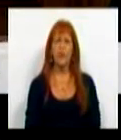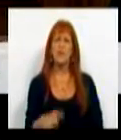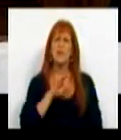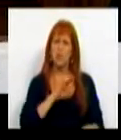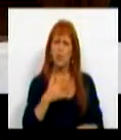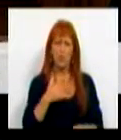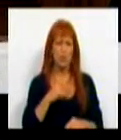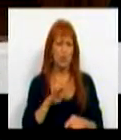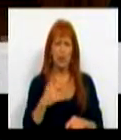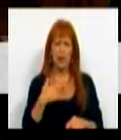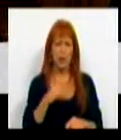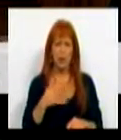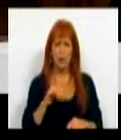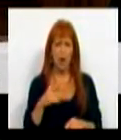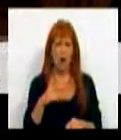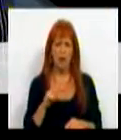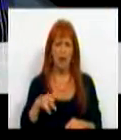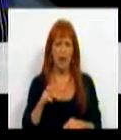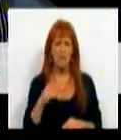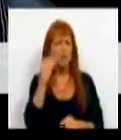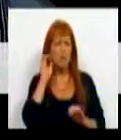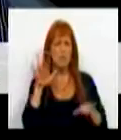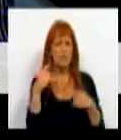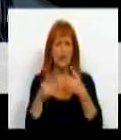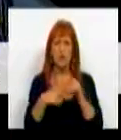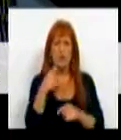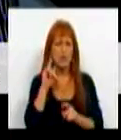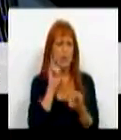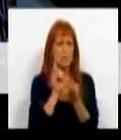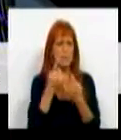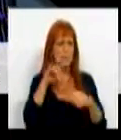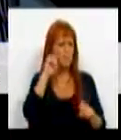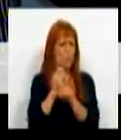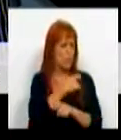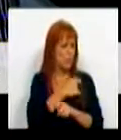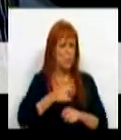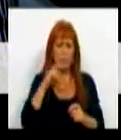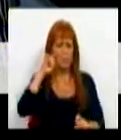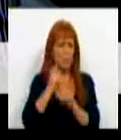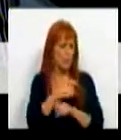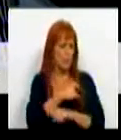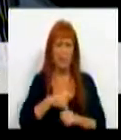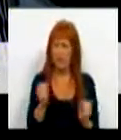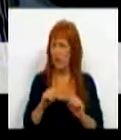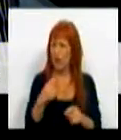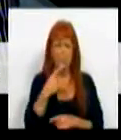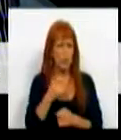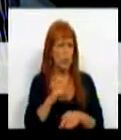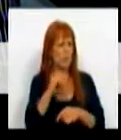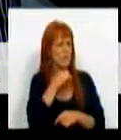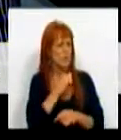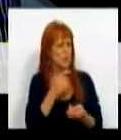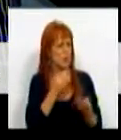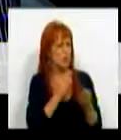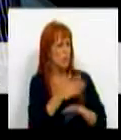Sr. Dr. Pedro Duarte Neves, como foi possível, depois de tantas auditorias, ninguém tenha questionado a